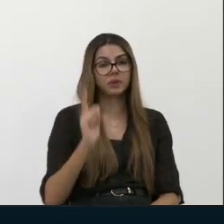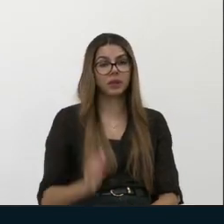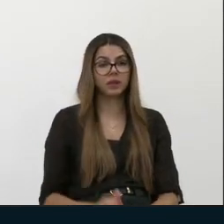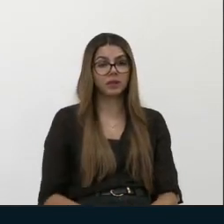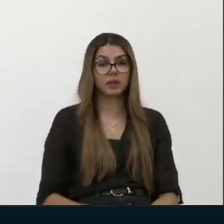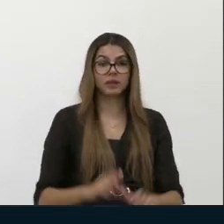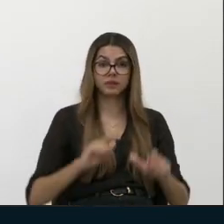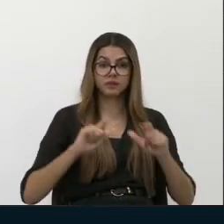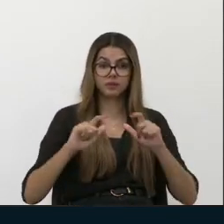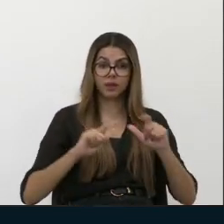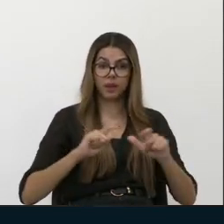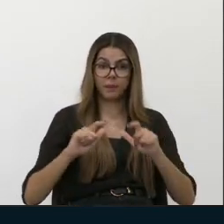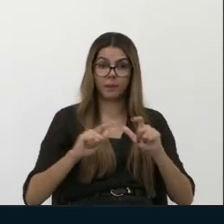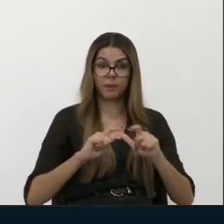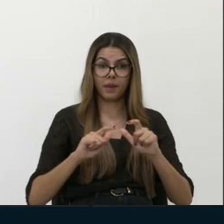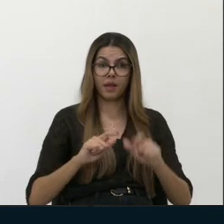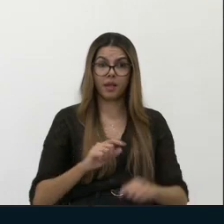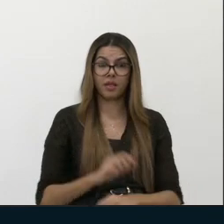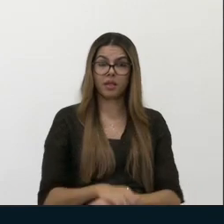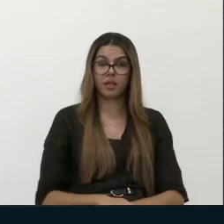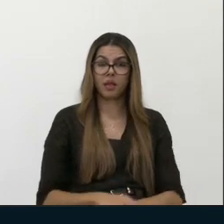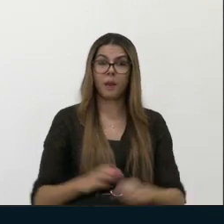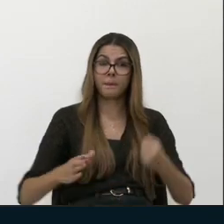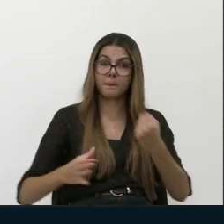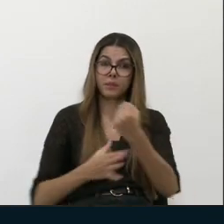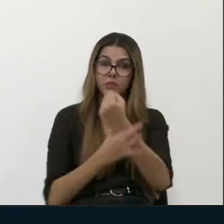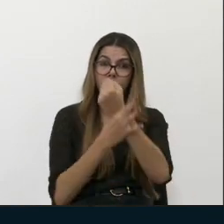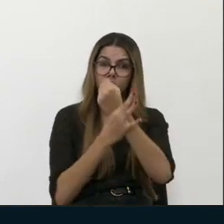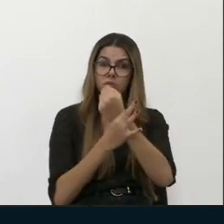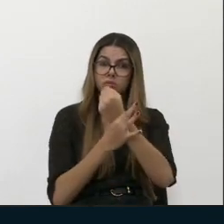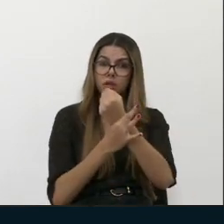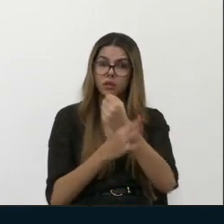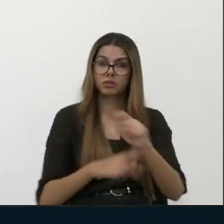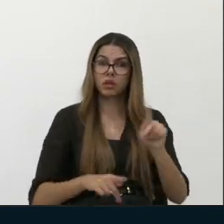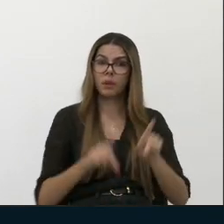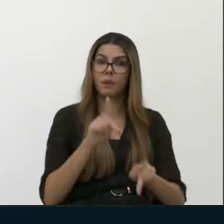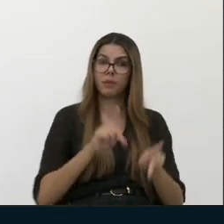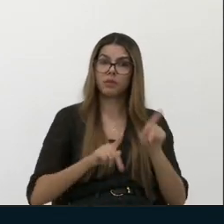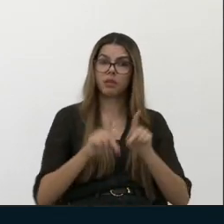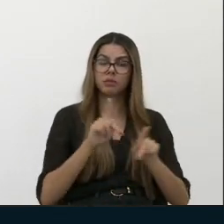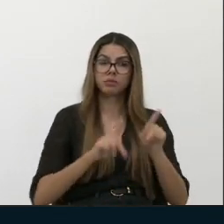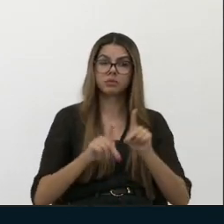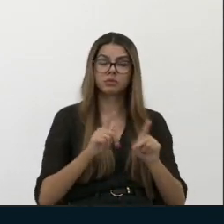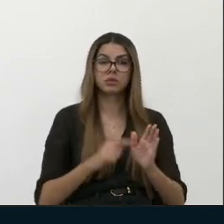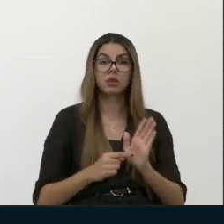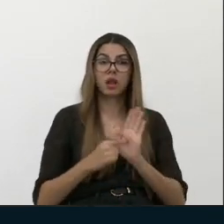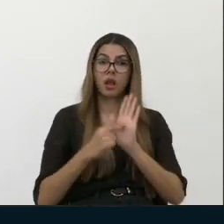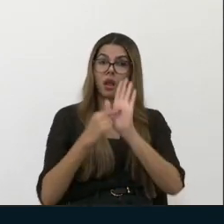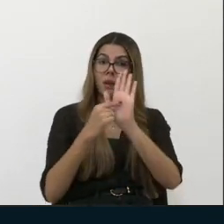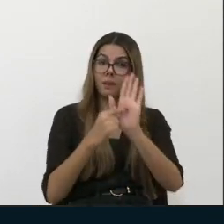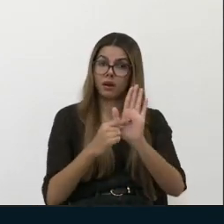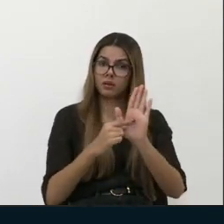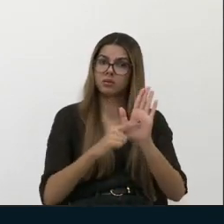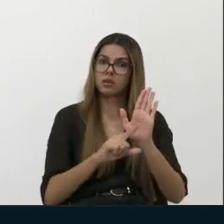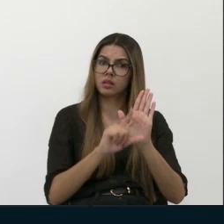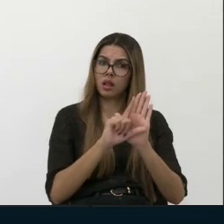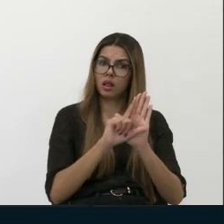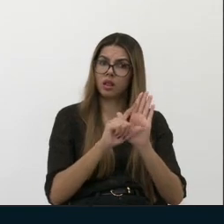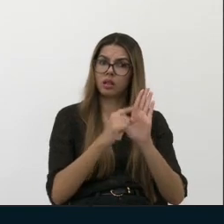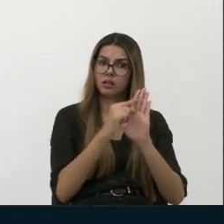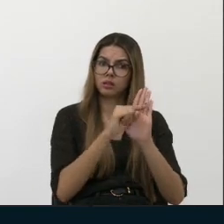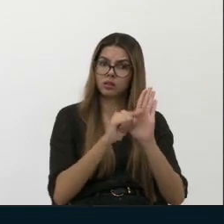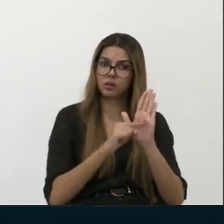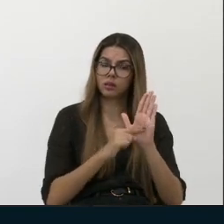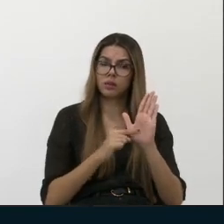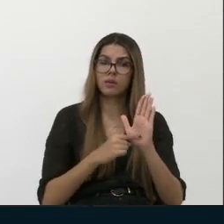ela não consegue trabalhar e defender a população. Quando a gente apresenta um recurso no tribunal, a gente vai